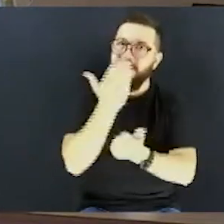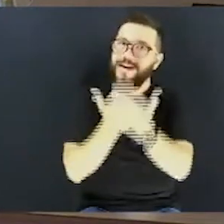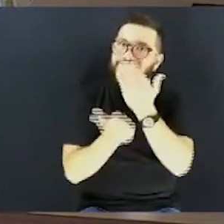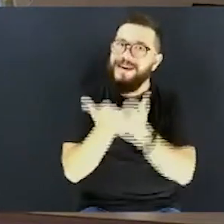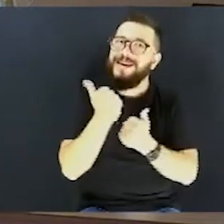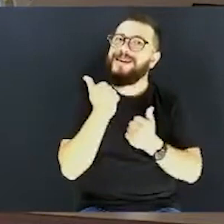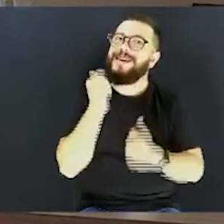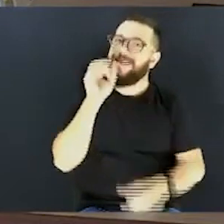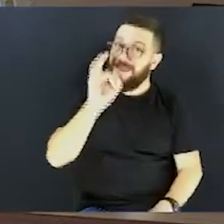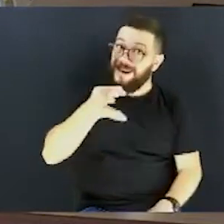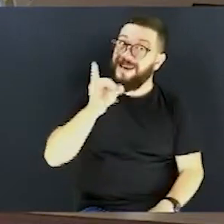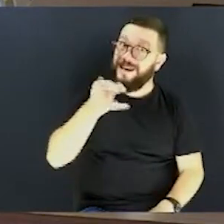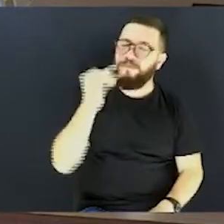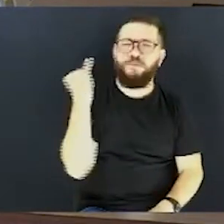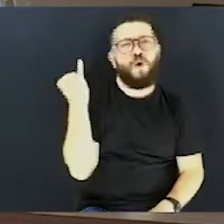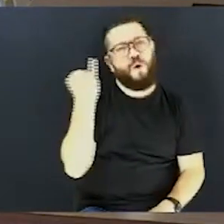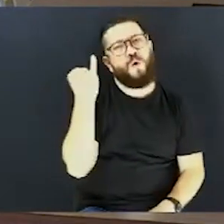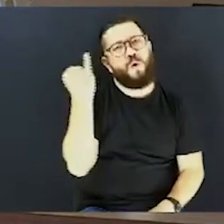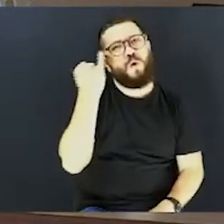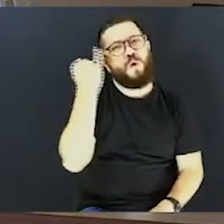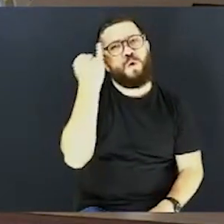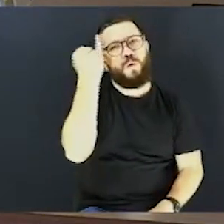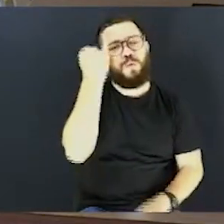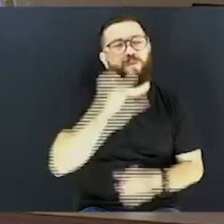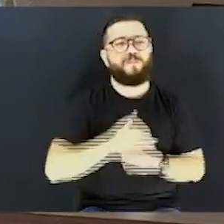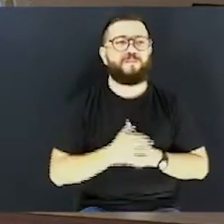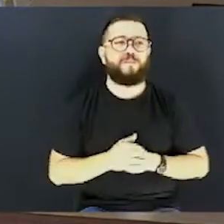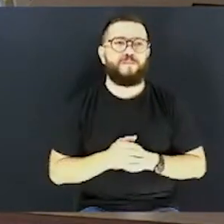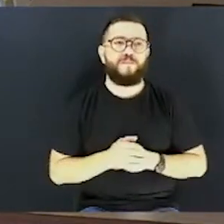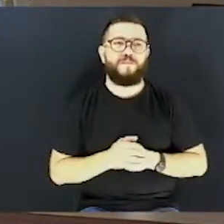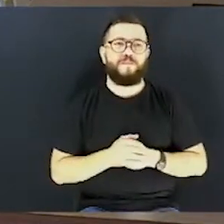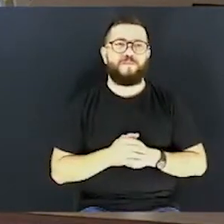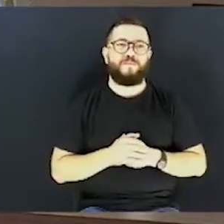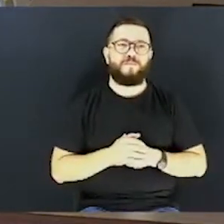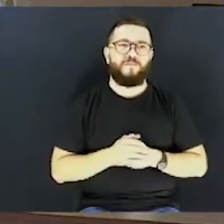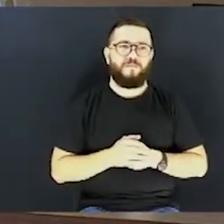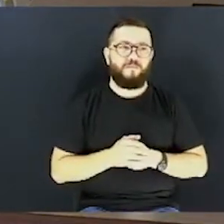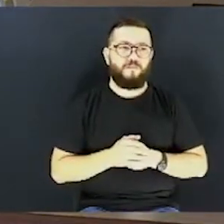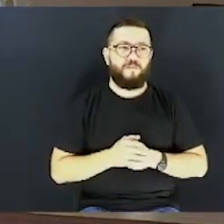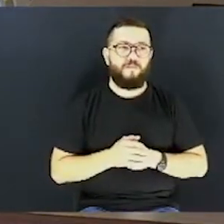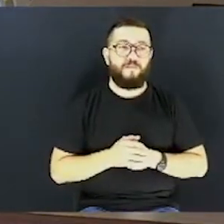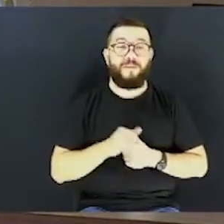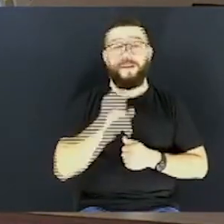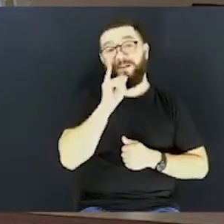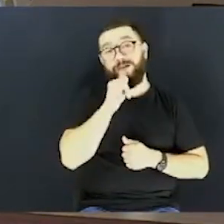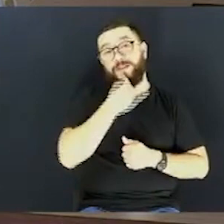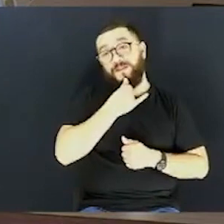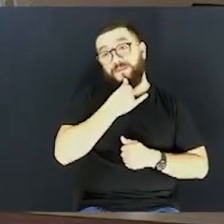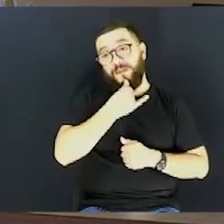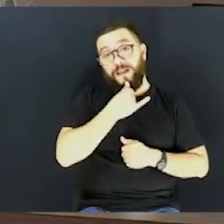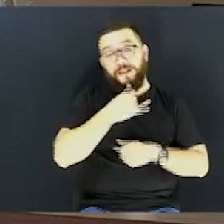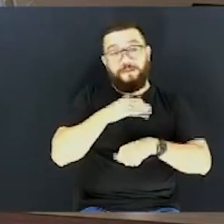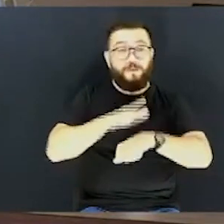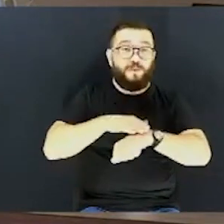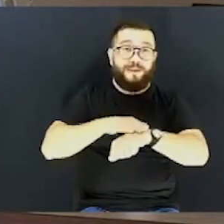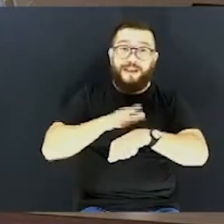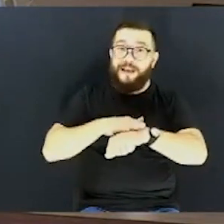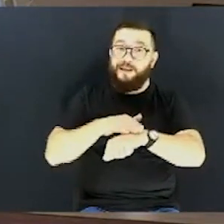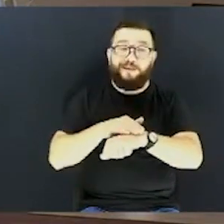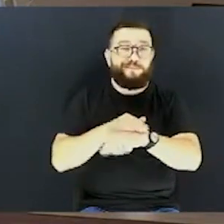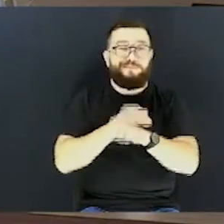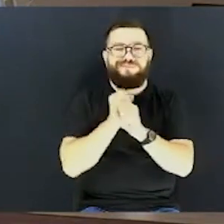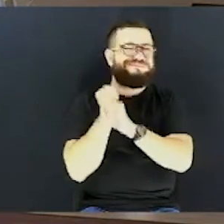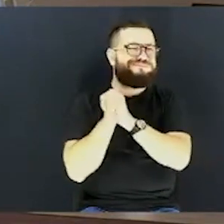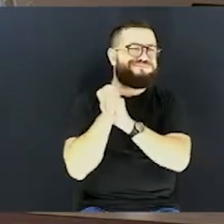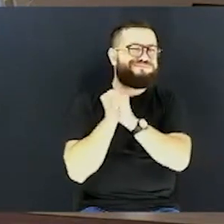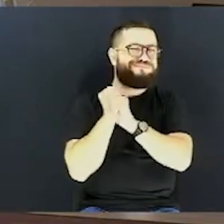essenciais de a gente ter uma atenção, de a gente ter um cuidado nessa fase da vida. Infelizmente, durante muito tempo, como eu falei, isso foi negligenciado,